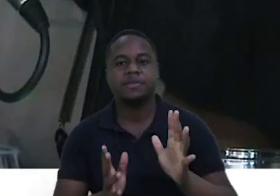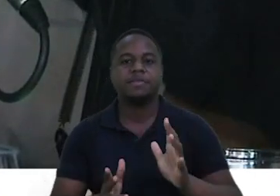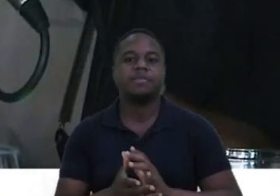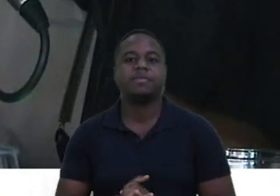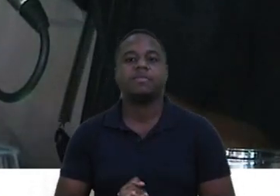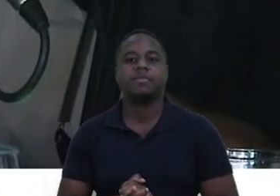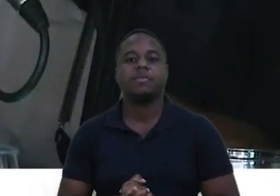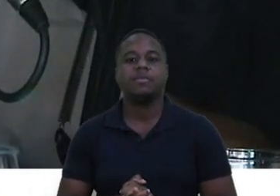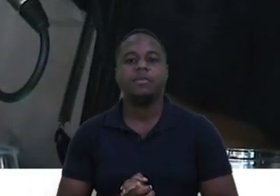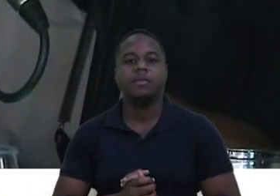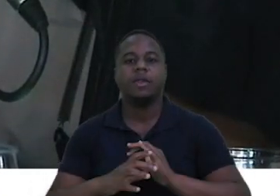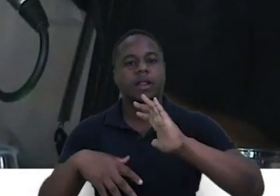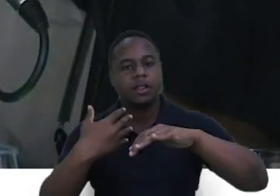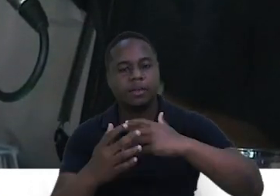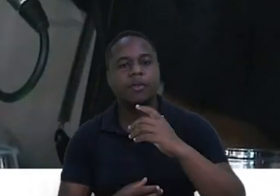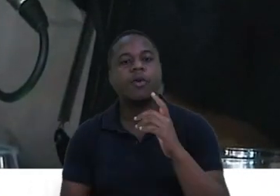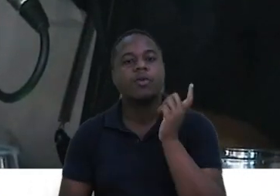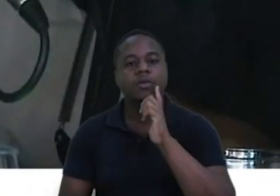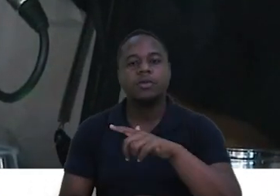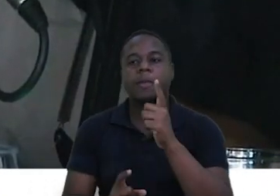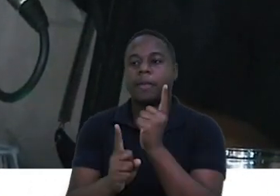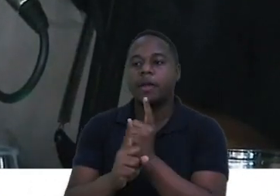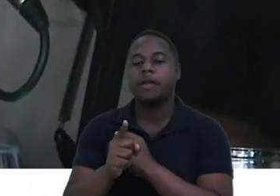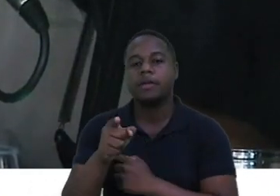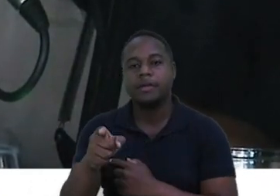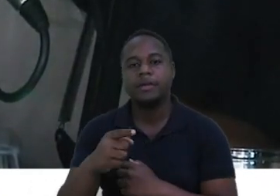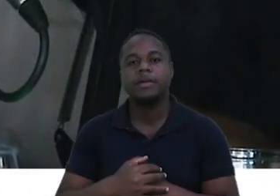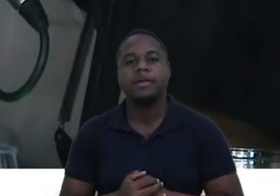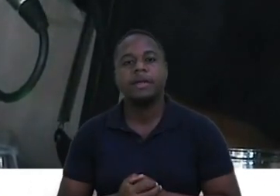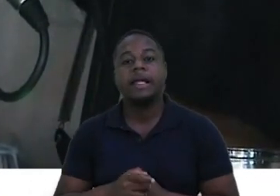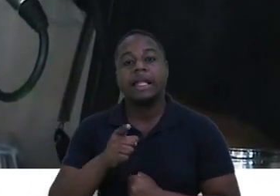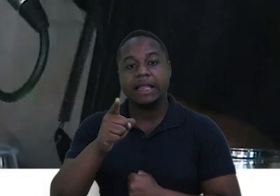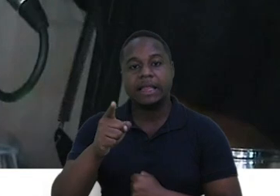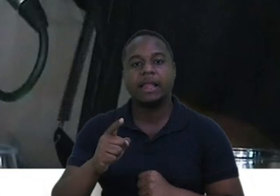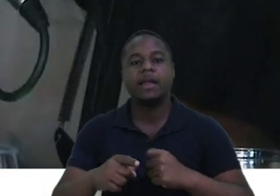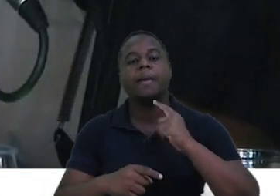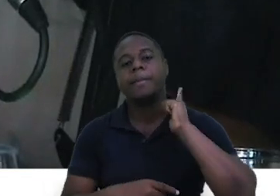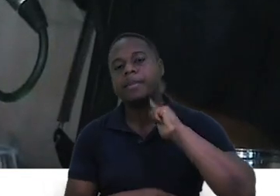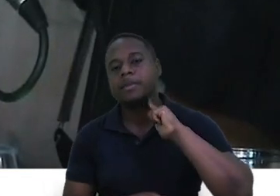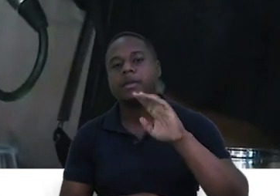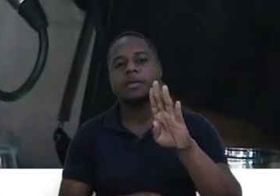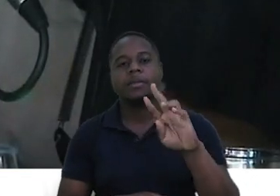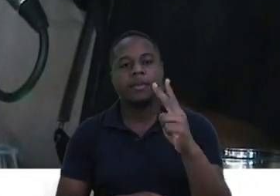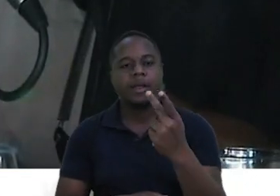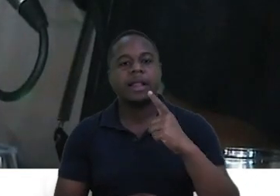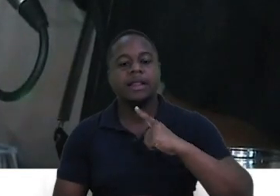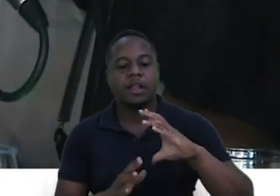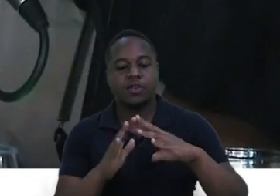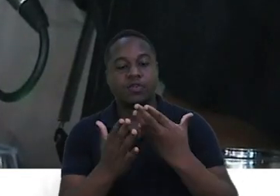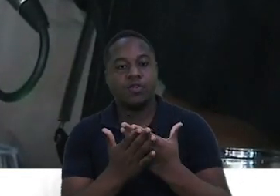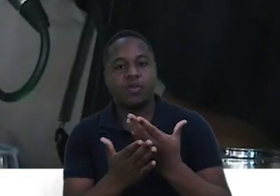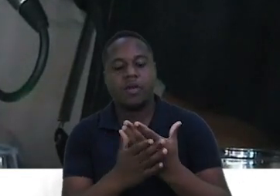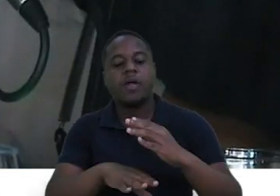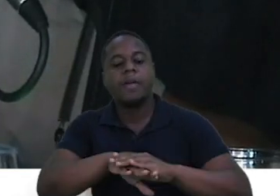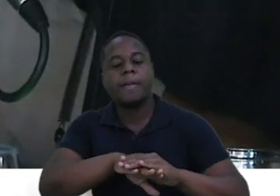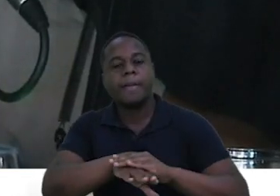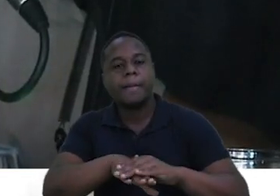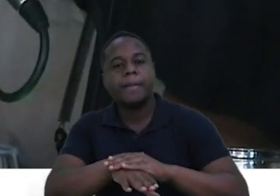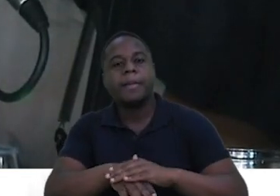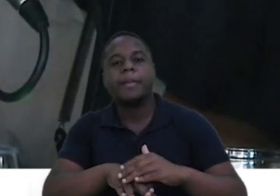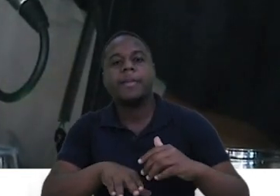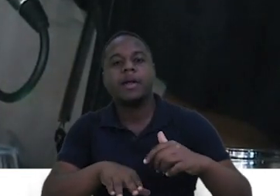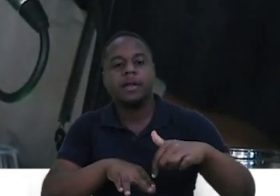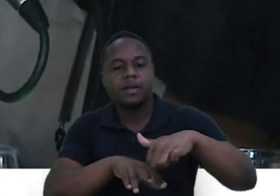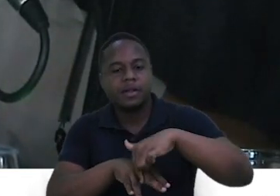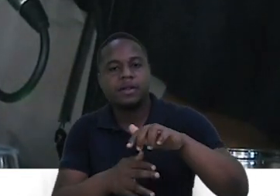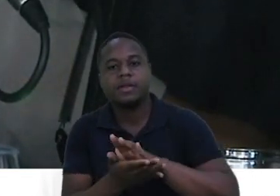a partir disso, tive o meu primeiro contato. E lá em Belo Horizonte tem essa escola, que chama Pé Descalço, que hoje é uma das maiores escolas de forró,